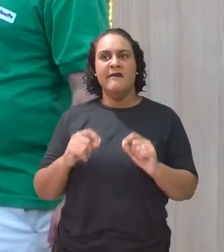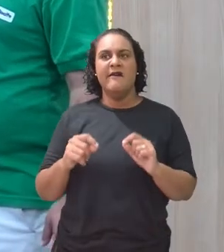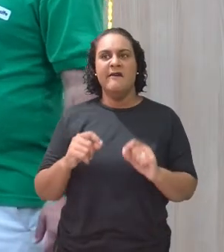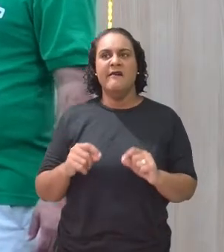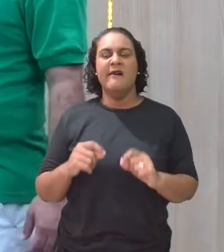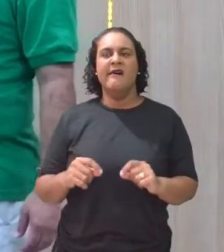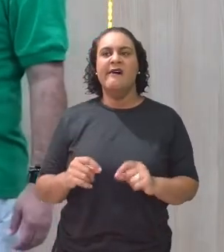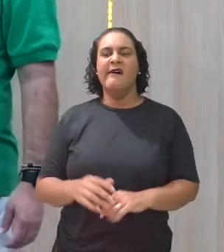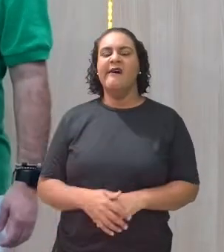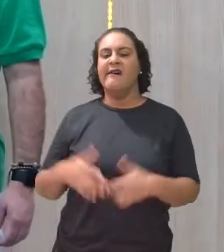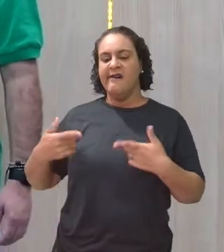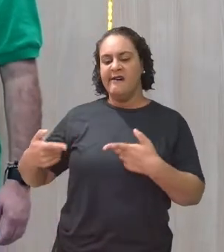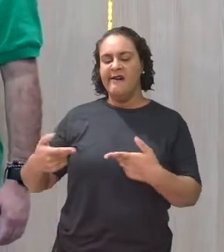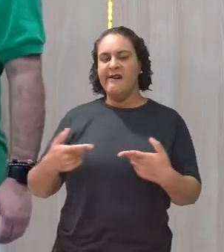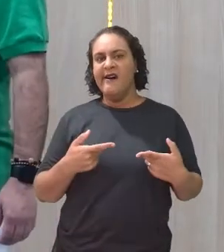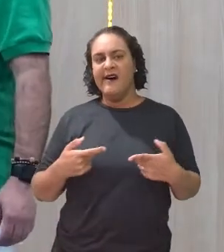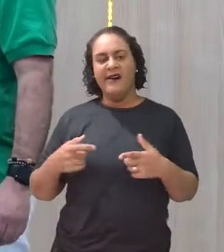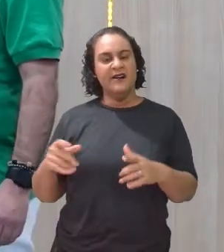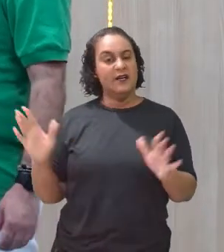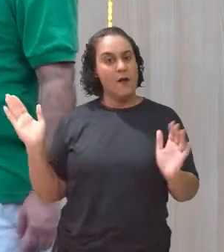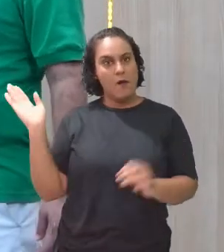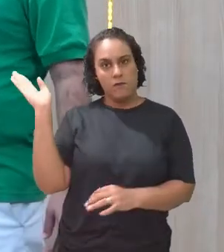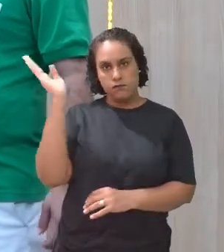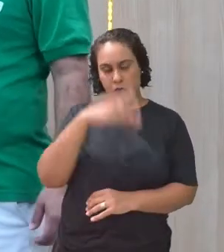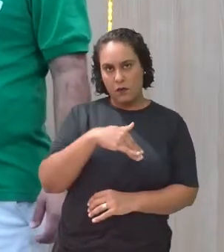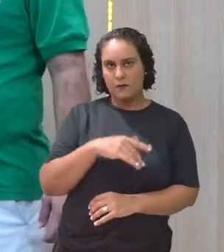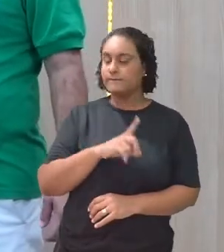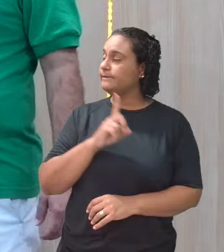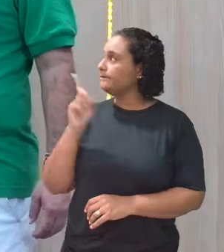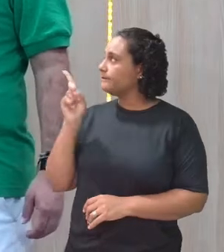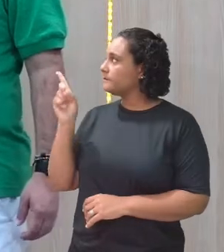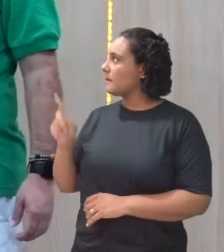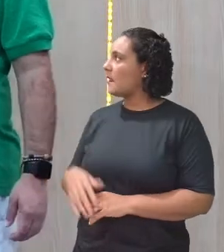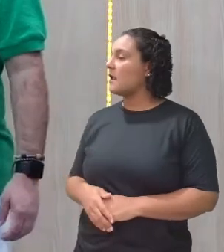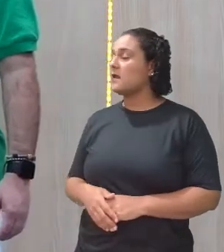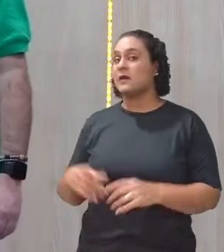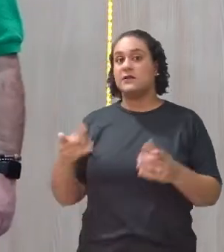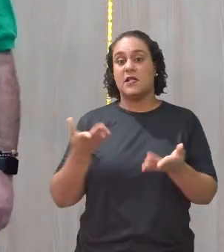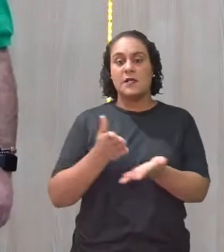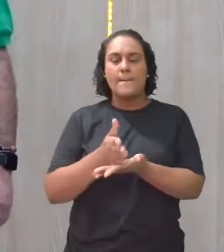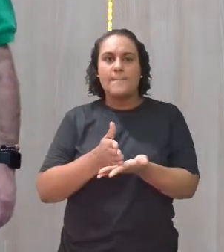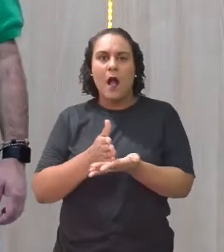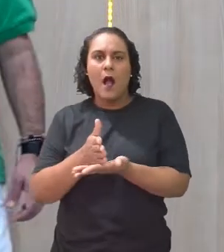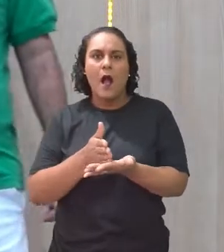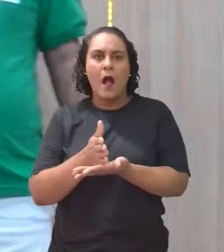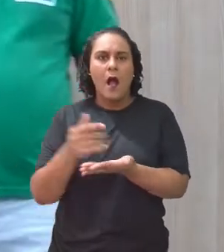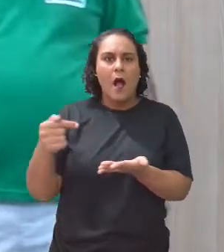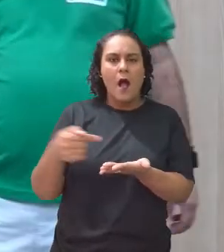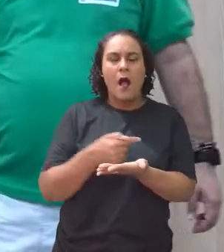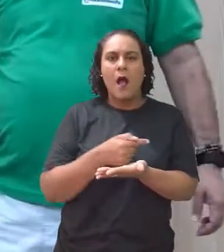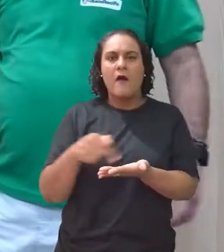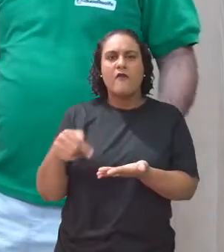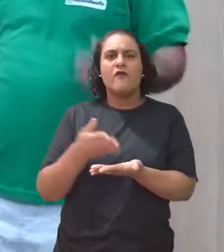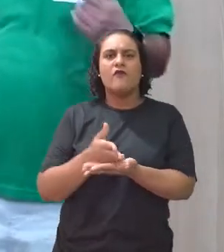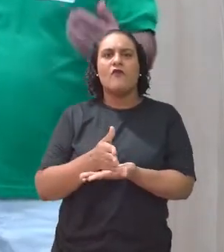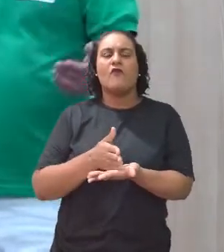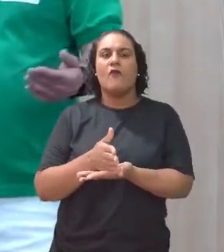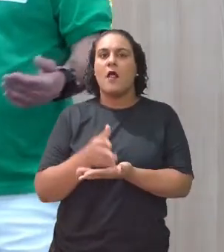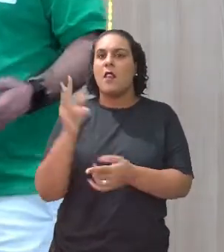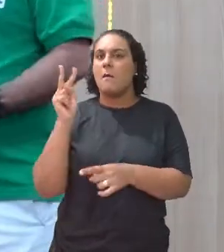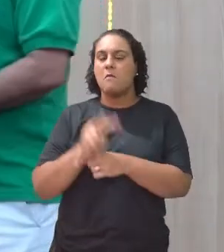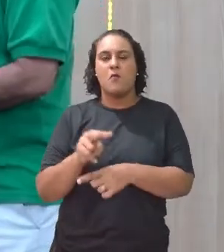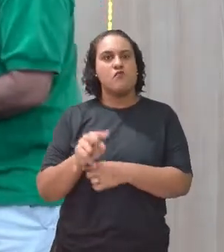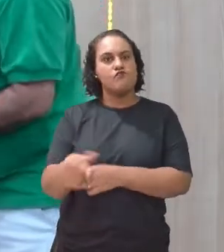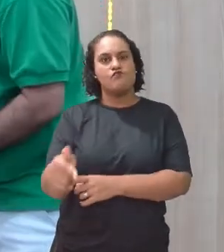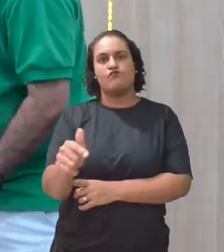aqui que as guerras cessaram e essas fronteiras, elas foram ficando com o passar do tempo